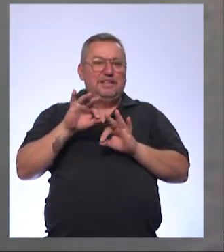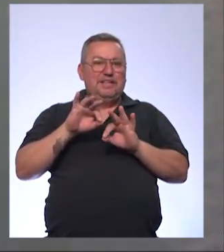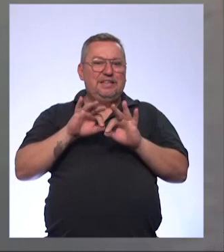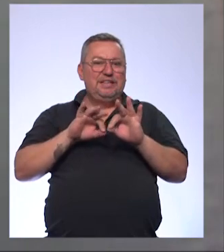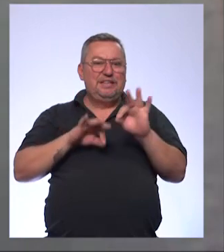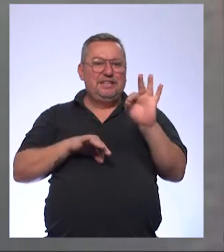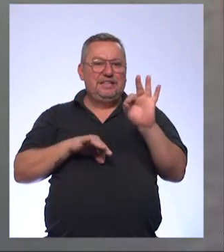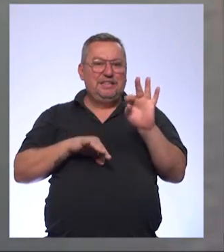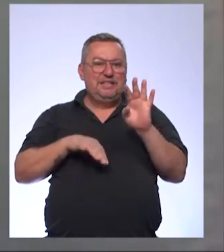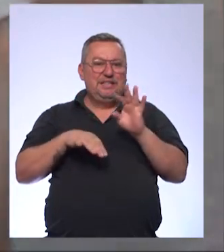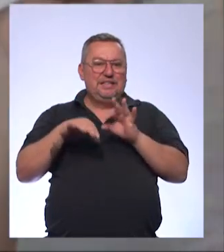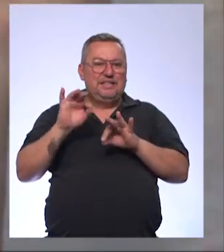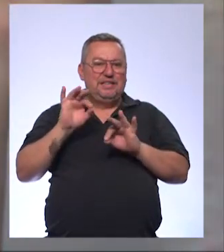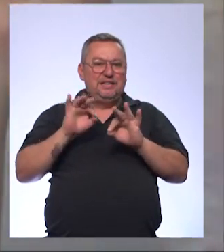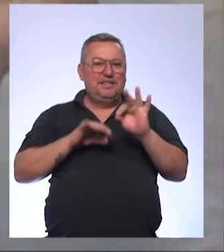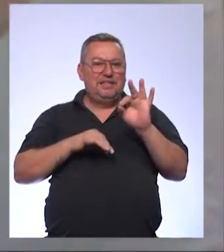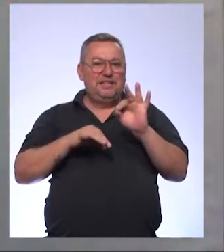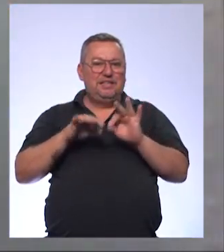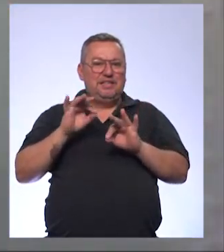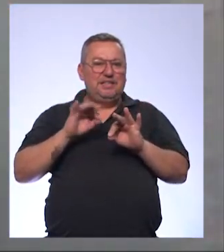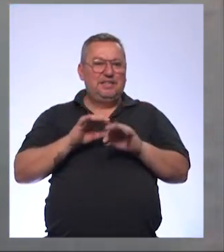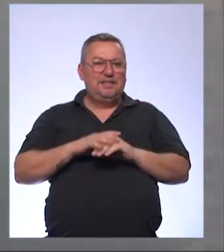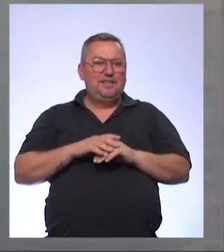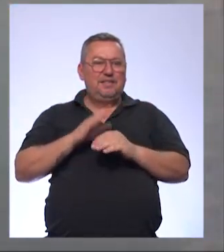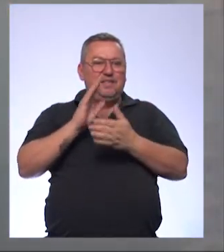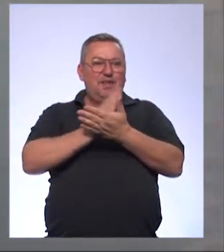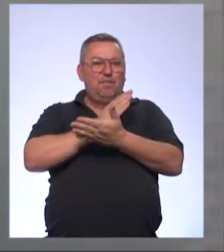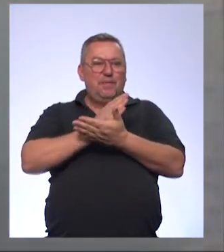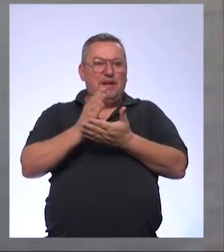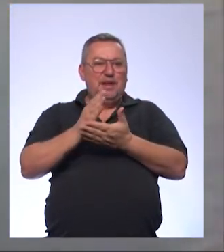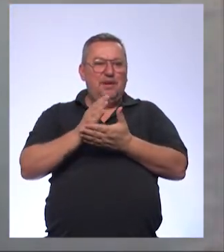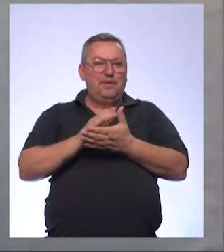olha isso. Ele foi dividido